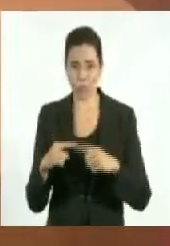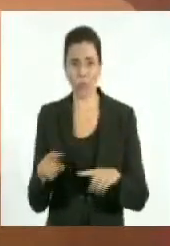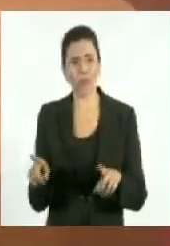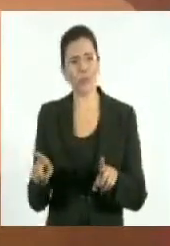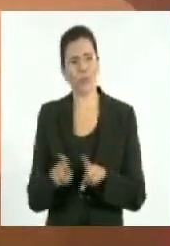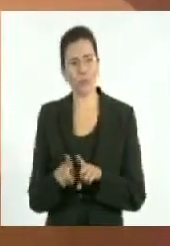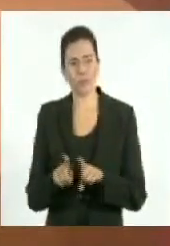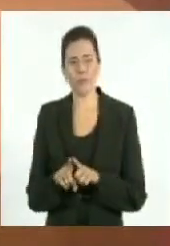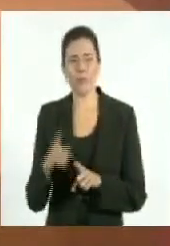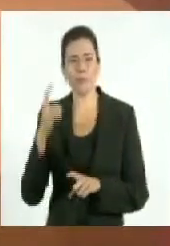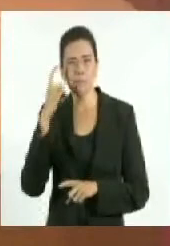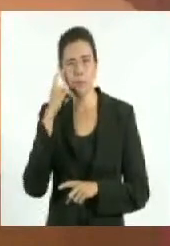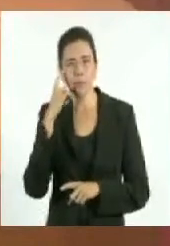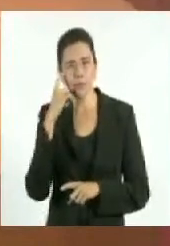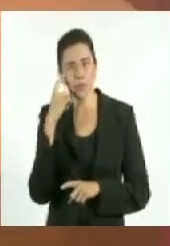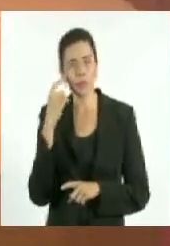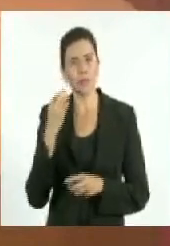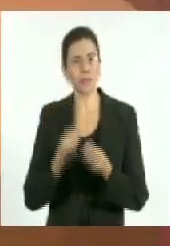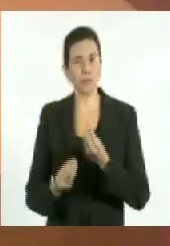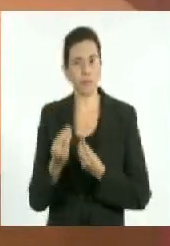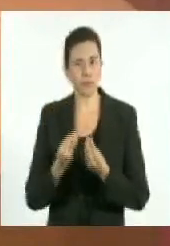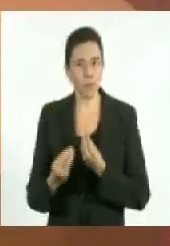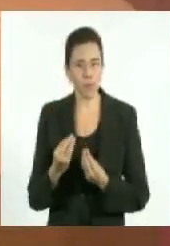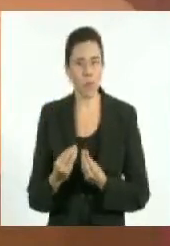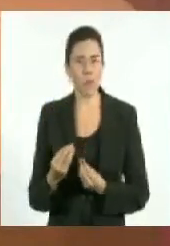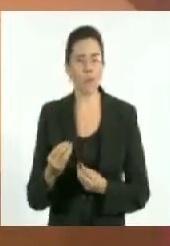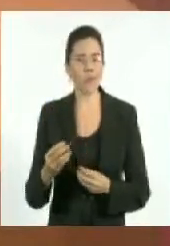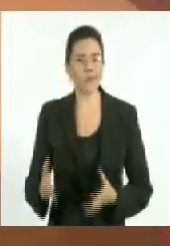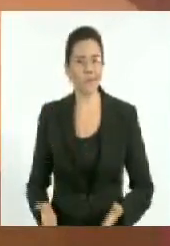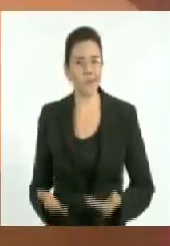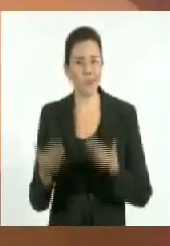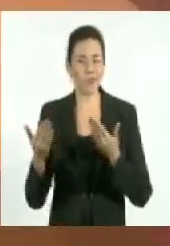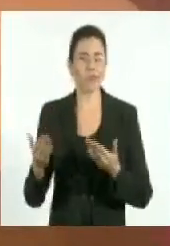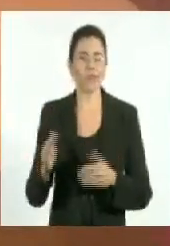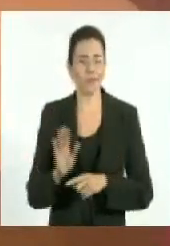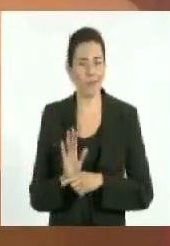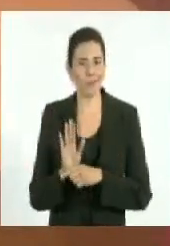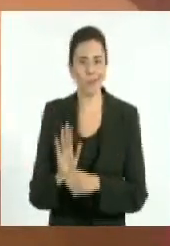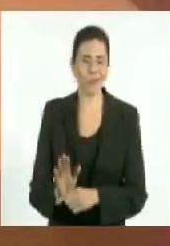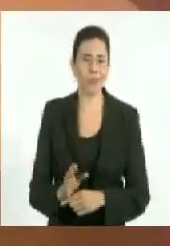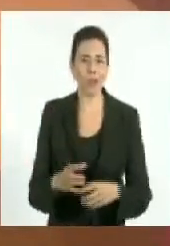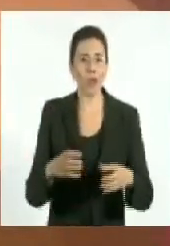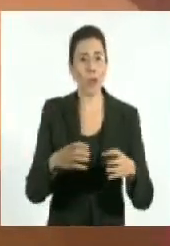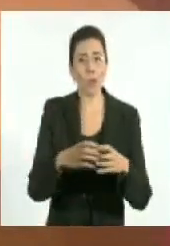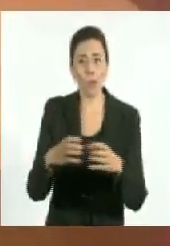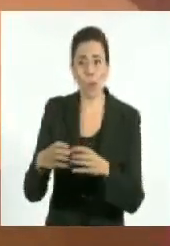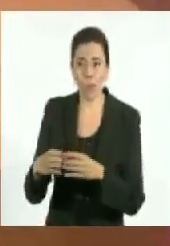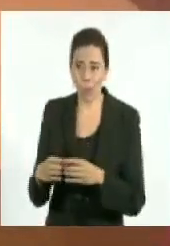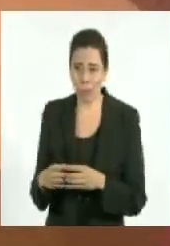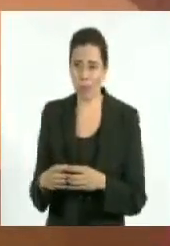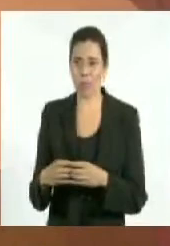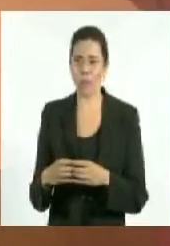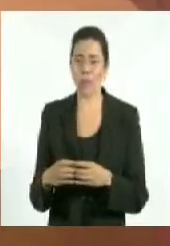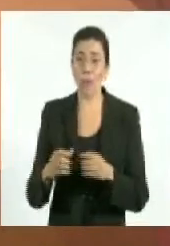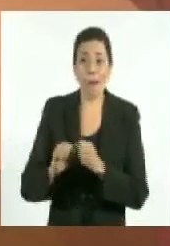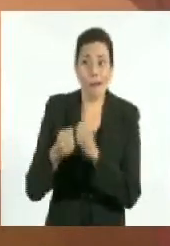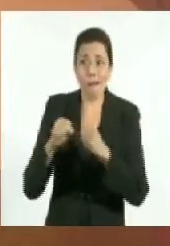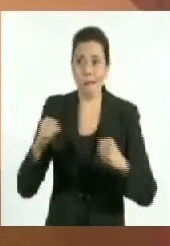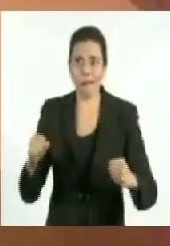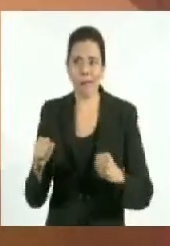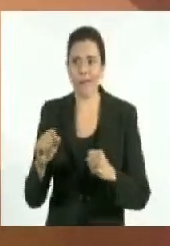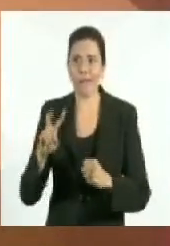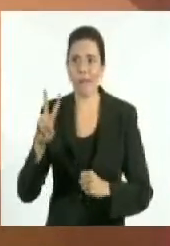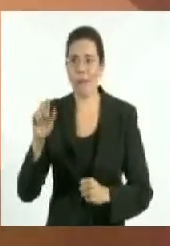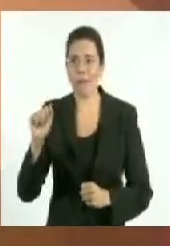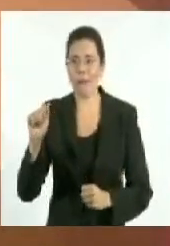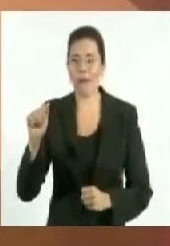decisão realmente que beneficie não só o Flamengo, o Vasco, o Corinthians, que já tem outros instrumentos, né, mas principalmente os clubes